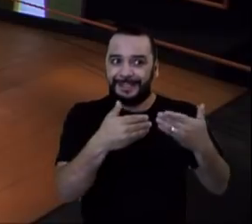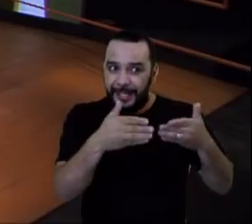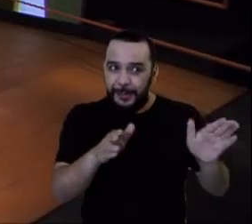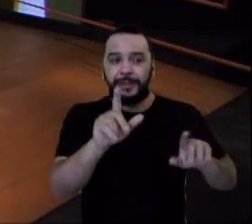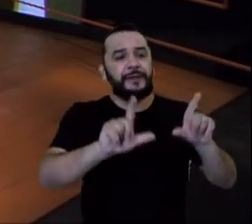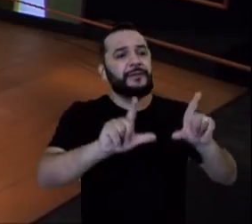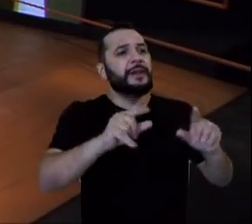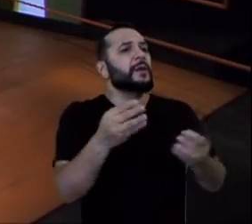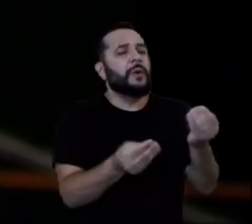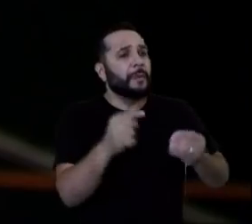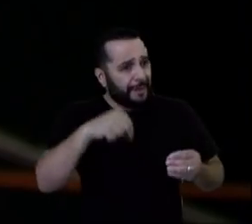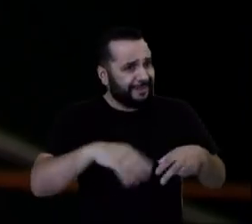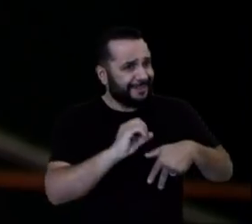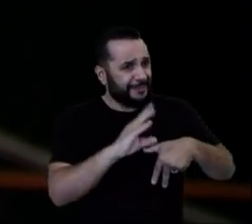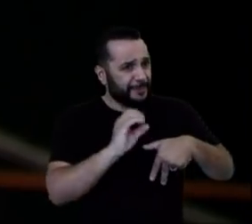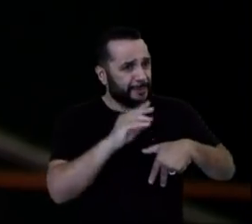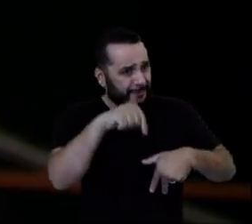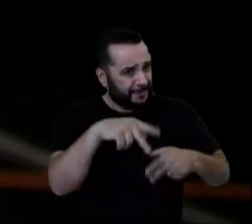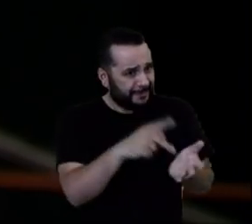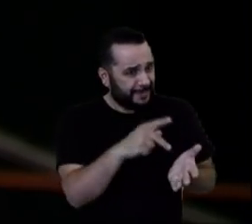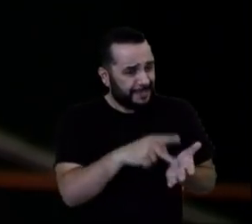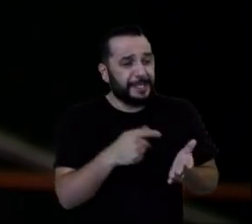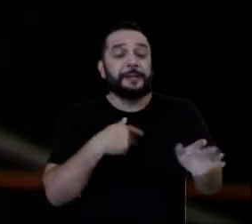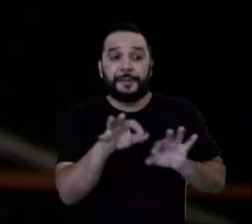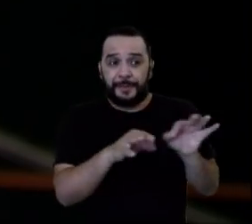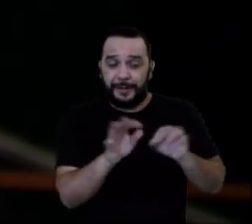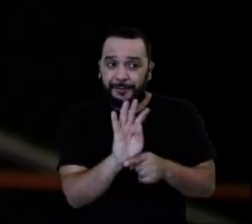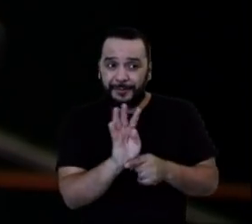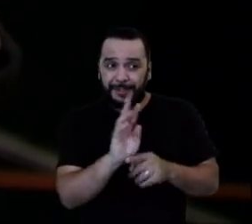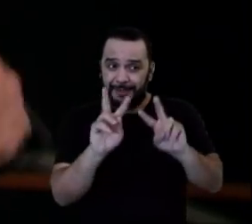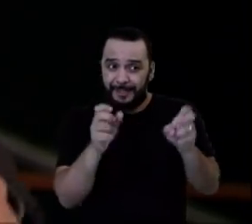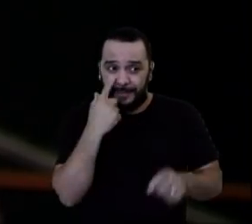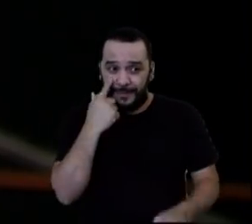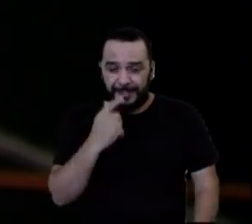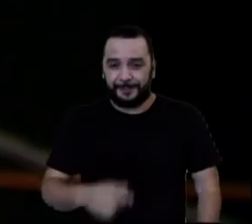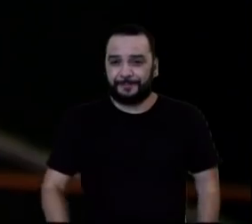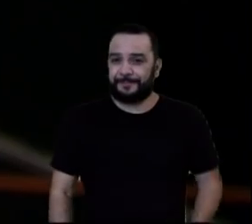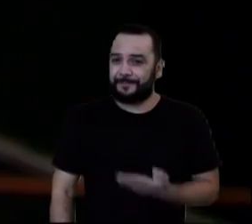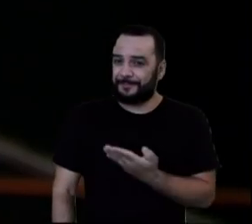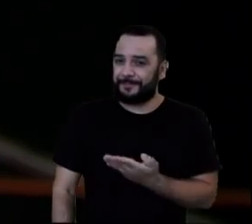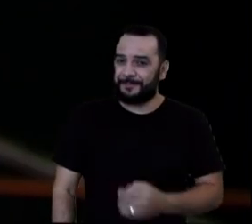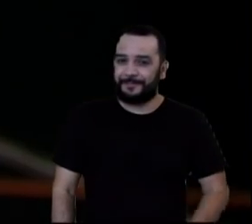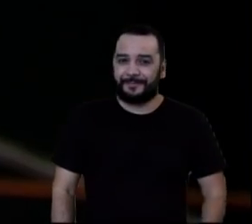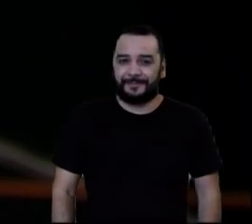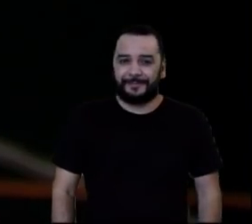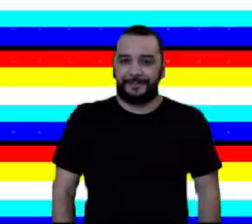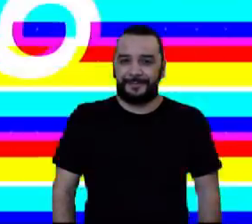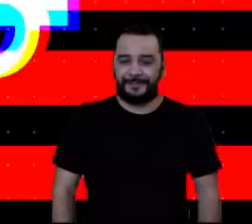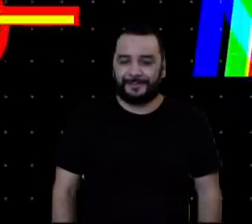estreou mesmo, né? Isso foi aqui na TV Cultura. Nós preparamos um vídeo sobre isso, olha só.